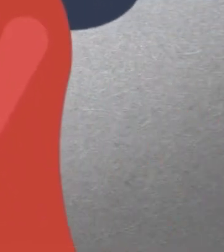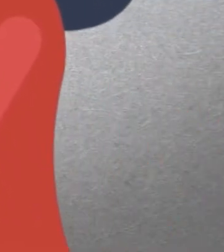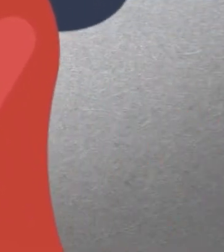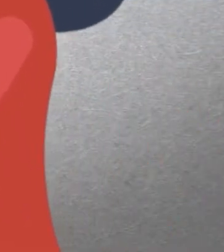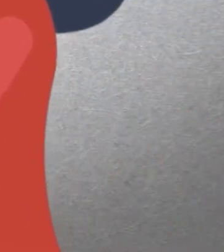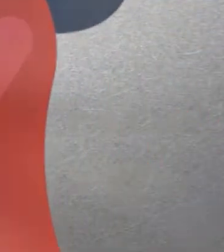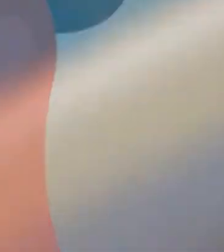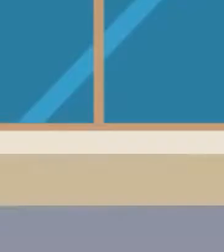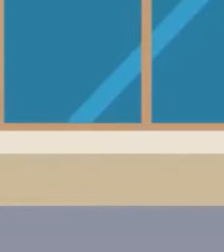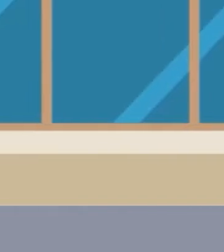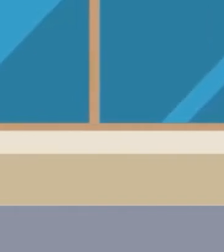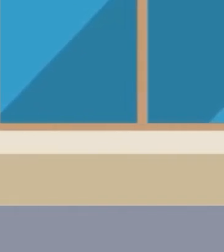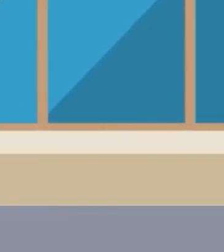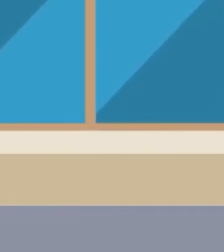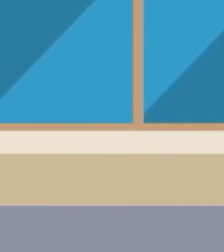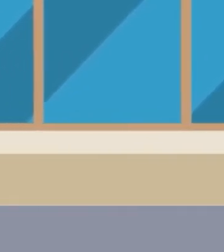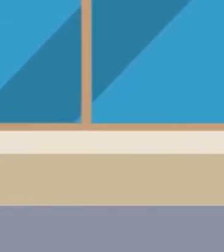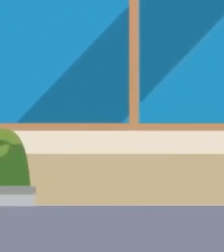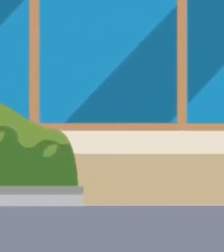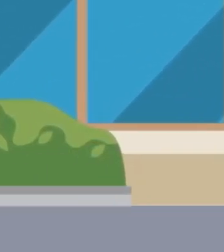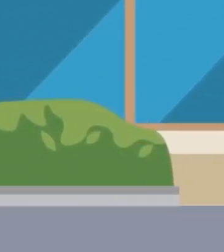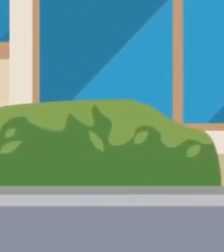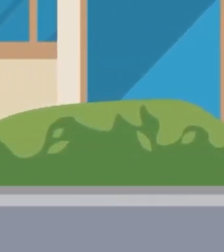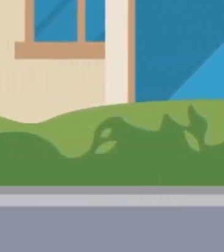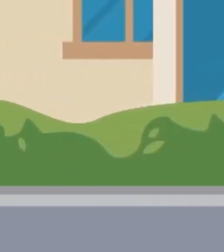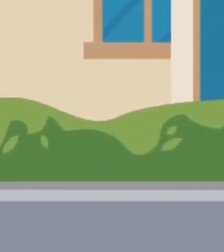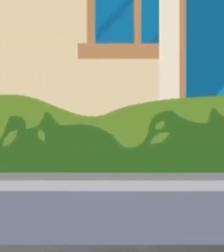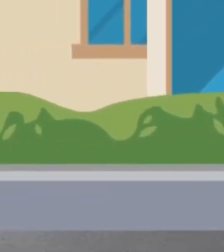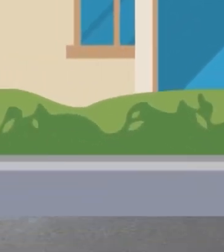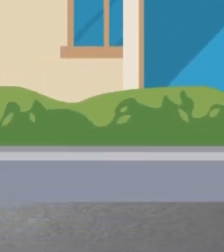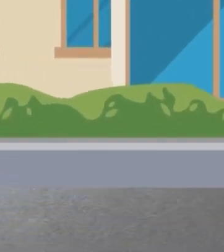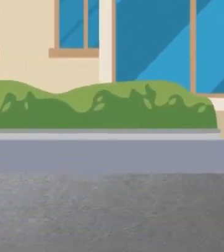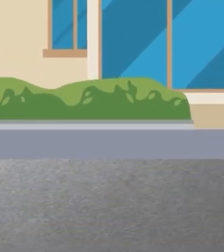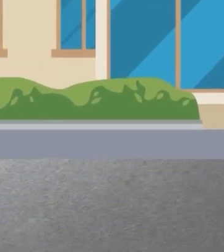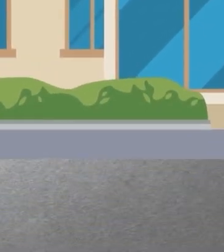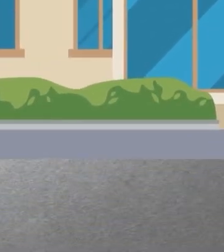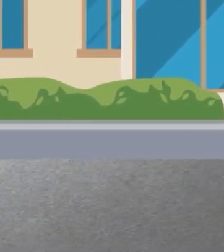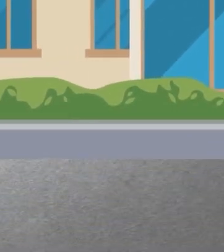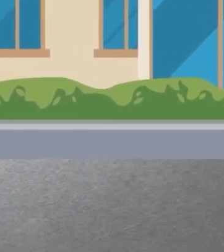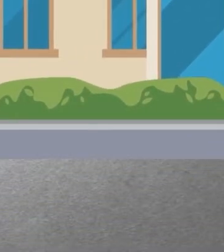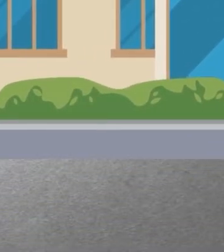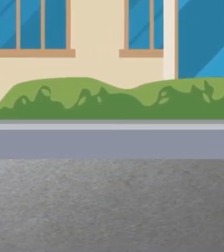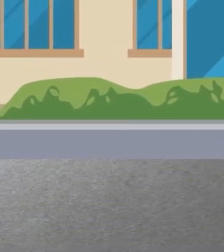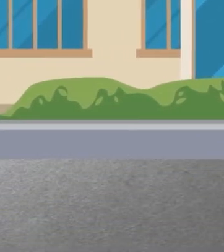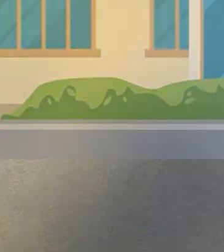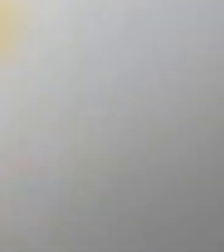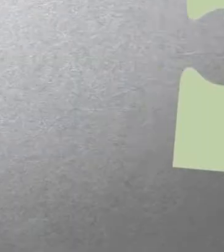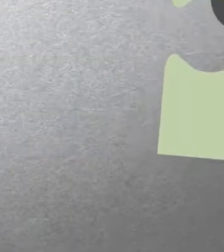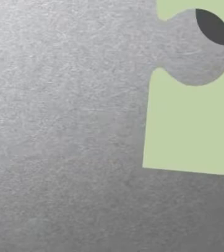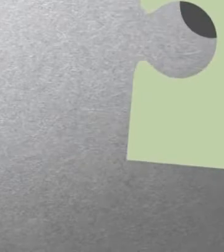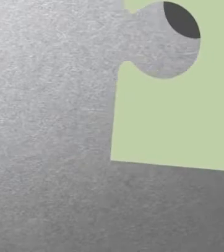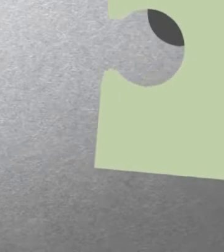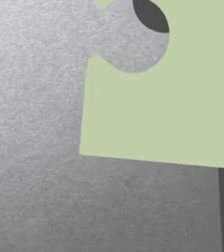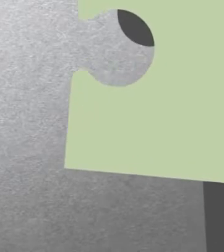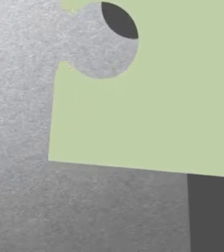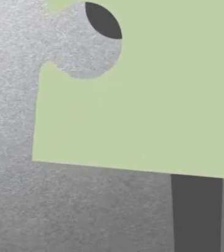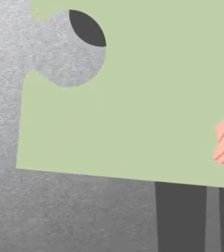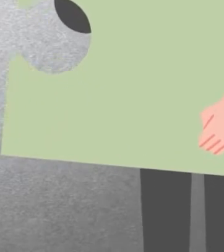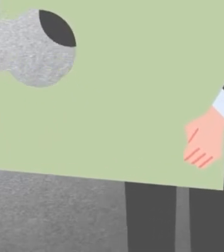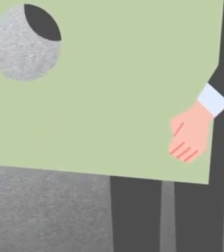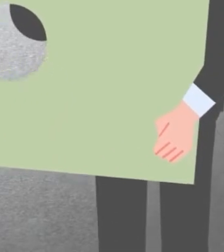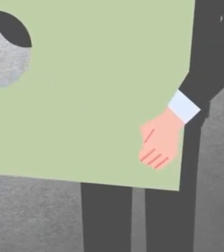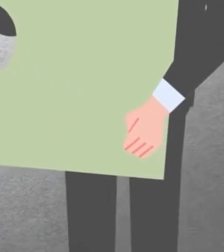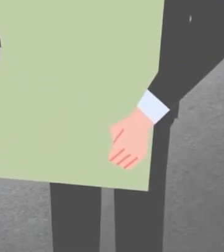rápidas e práticas. Evite demandas e procure o Sejusc mais próximo ou uma câmara privada. Obtenha logo uma